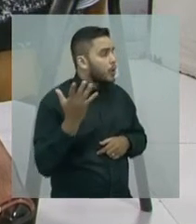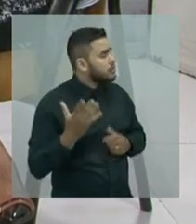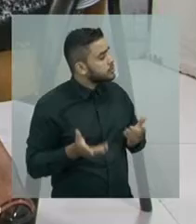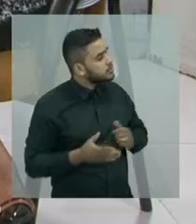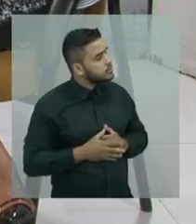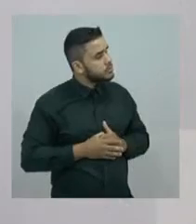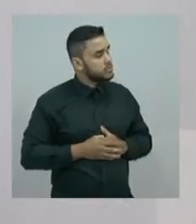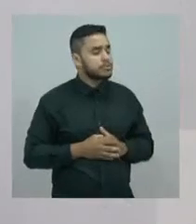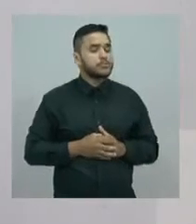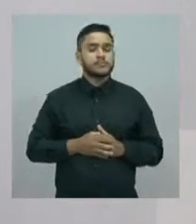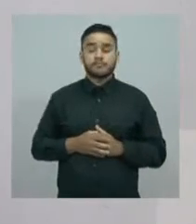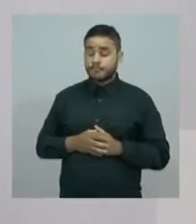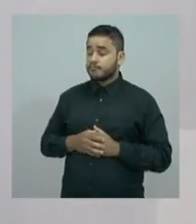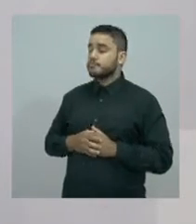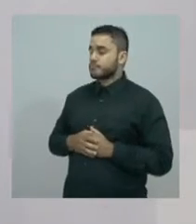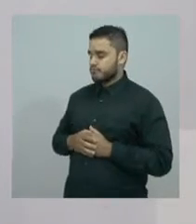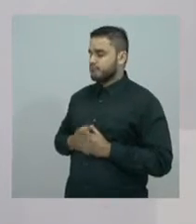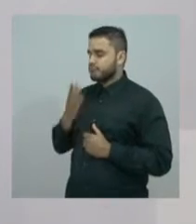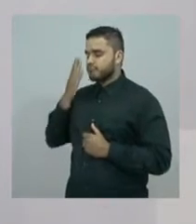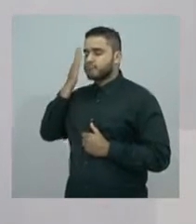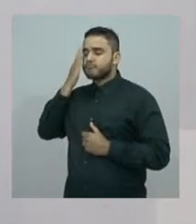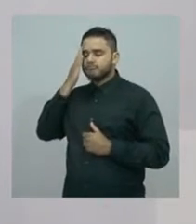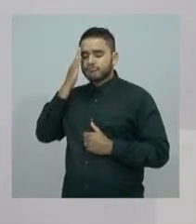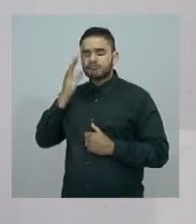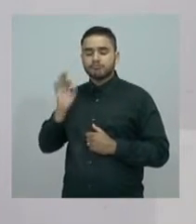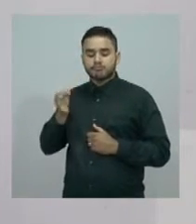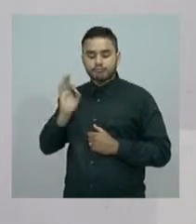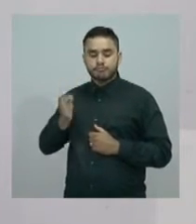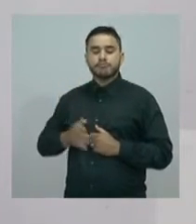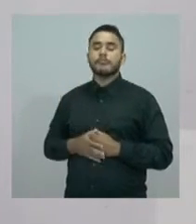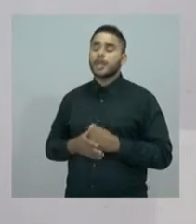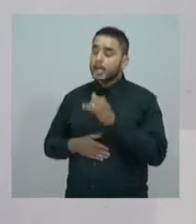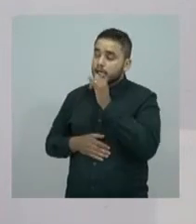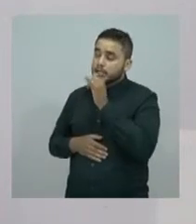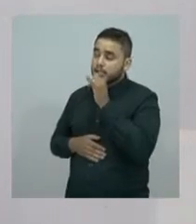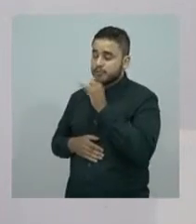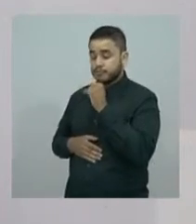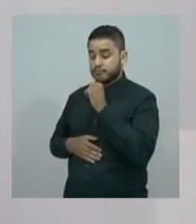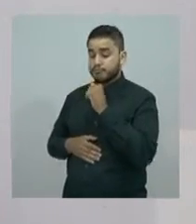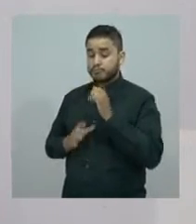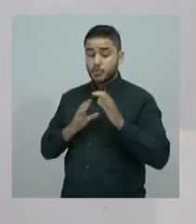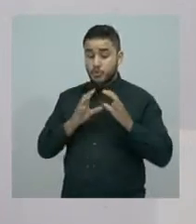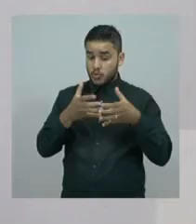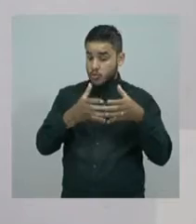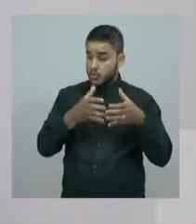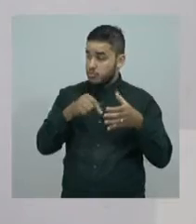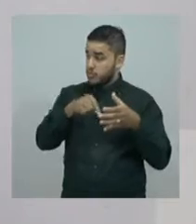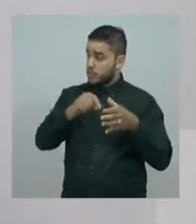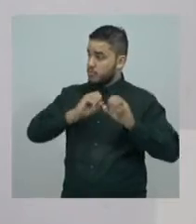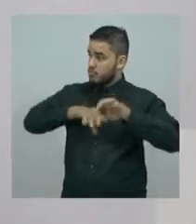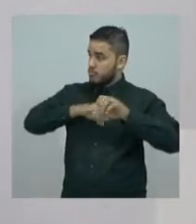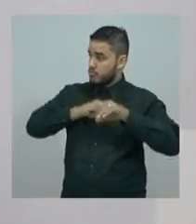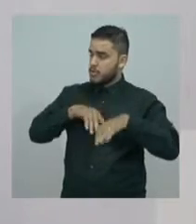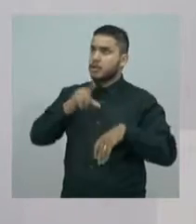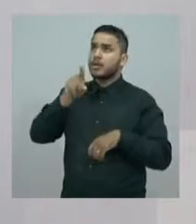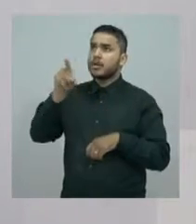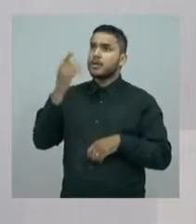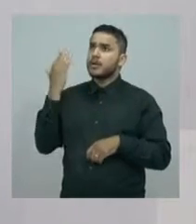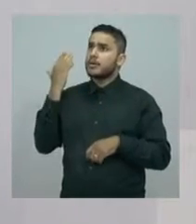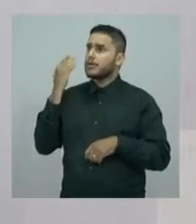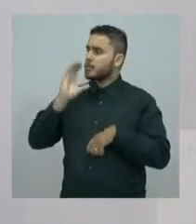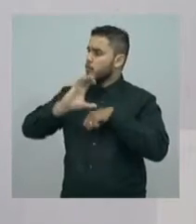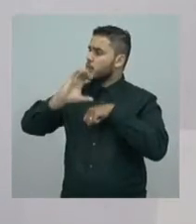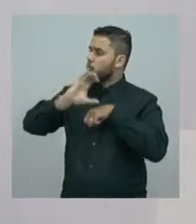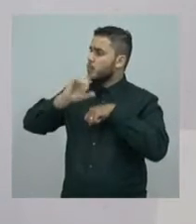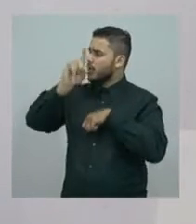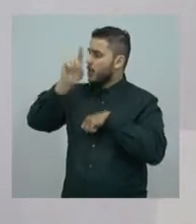conflitos? Pronto, constantemente fazemos essas capacitações, né? Nós tivemos um agora recente no Bom Jardim,